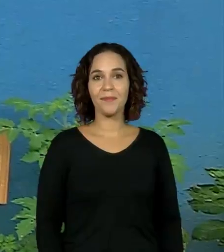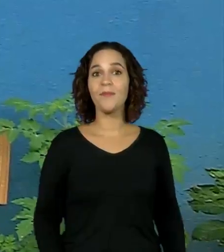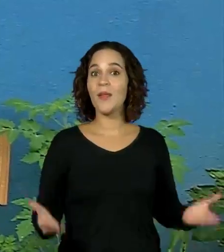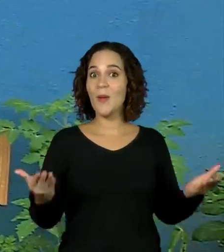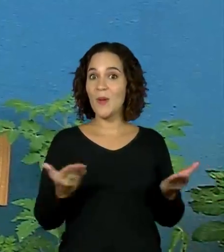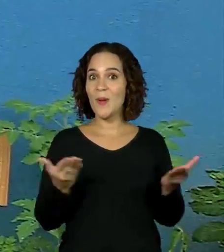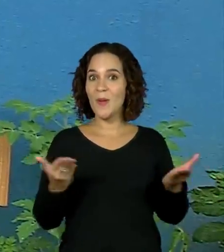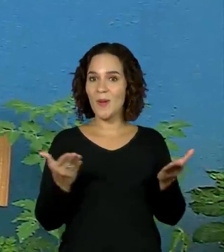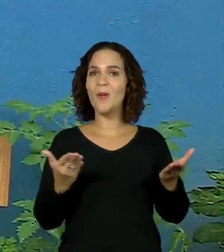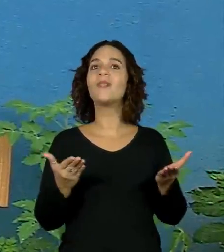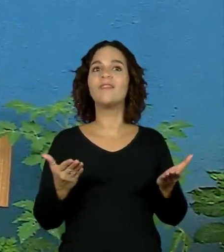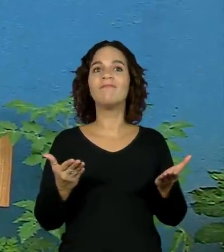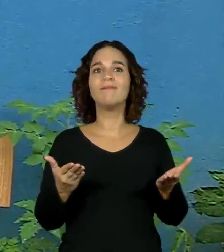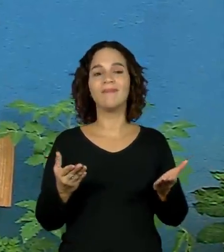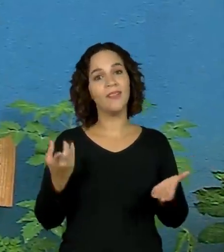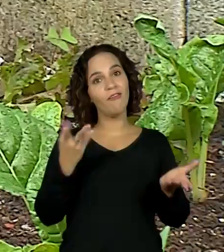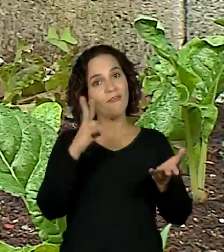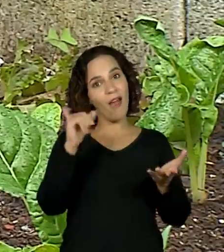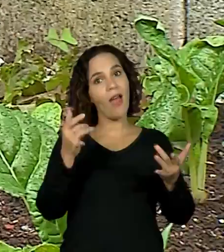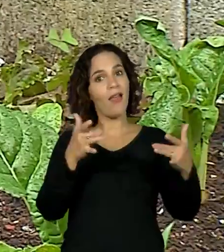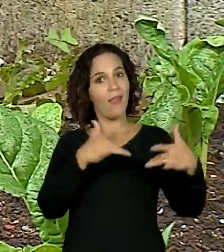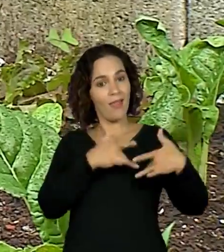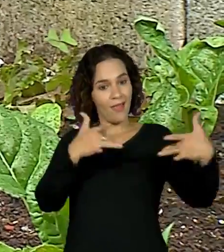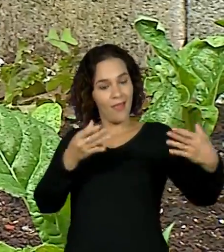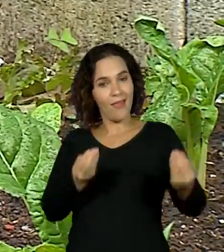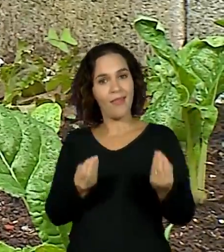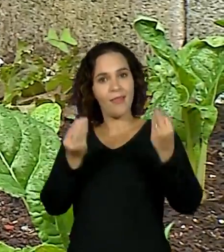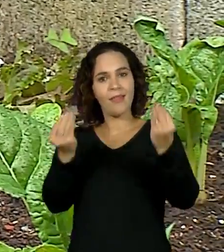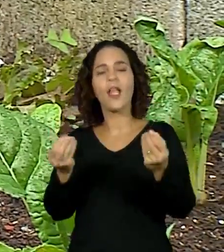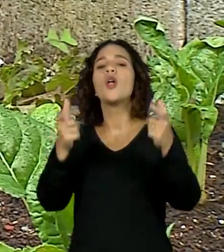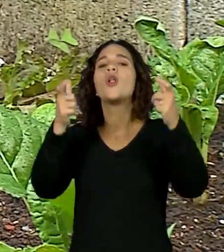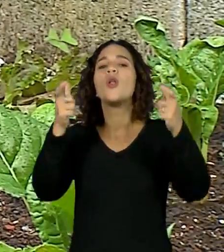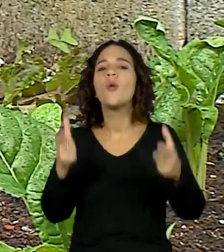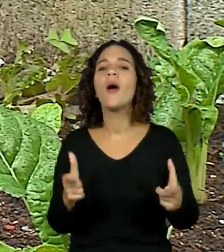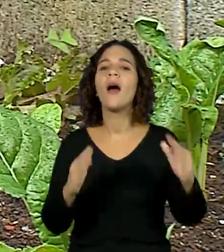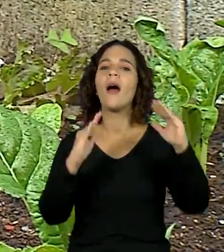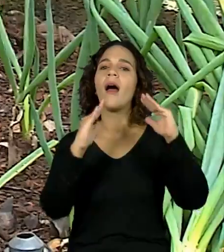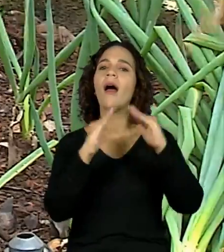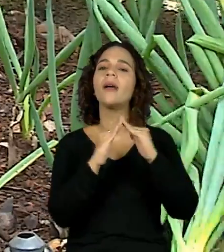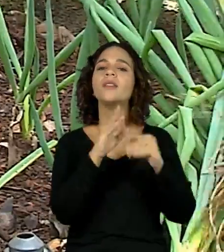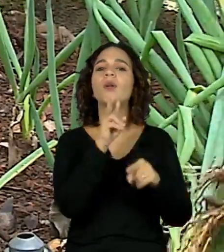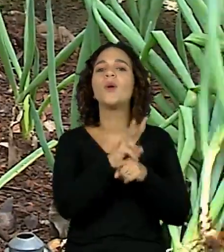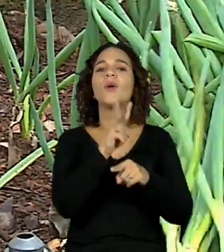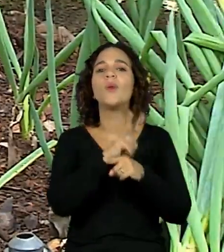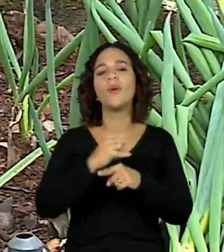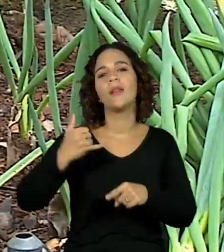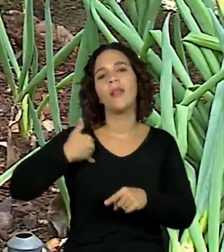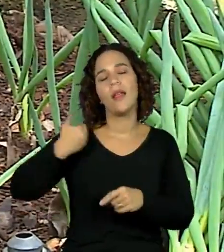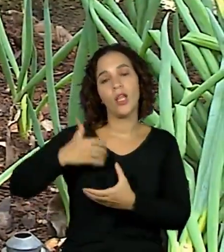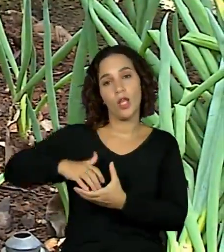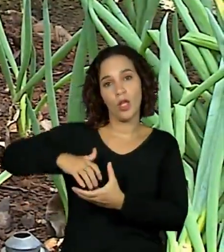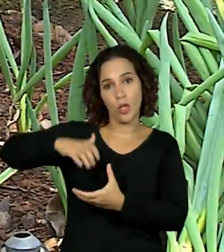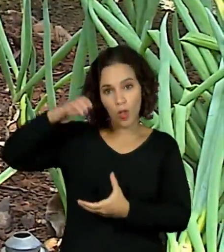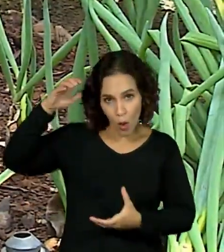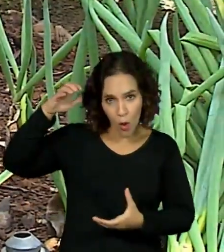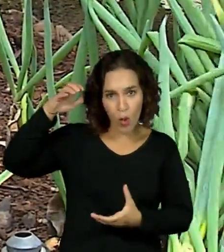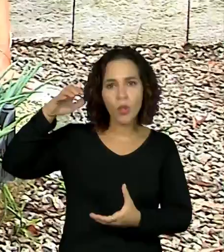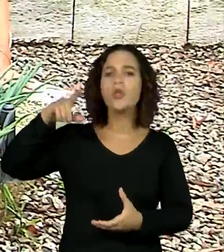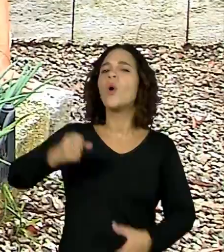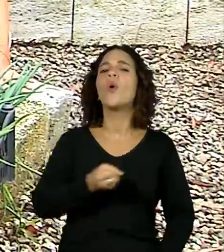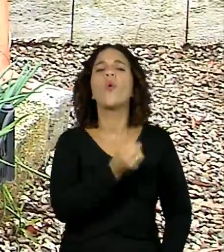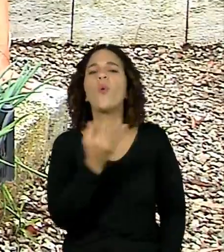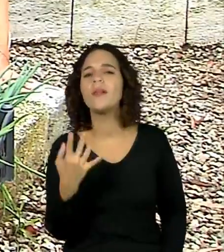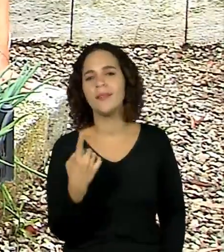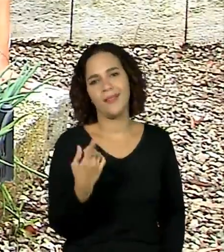Hoje é o dia de uma dessas entregas. O destino é uma casa de repouso que abriga 16 idosos.